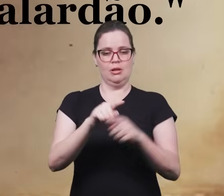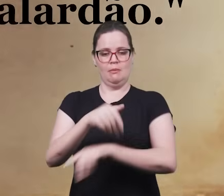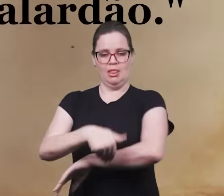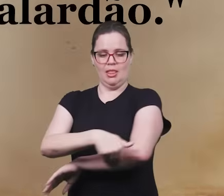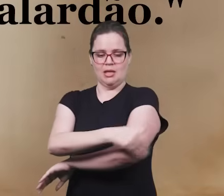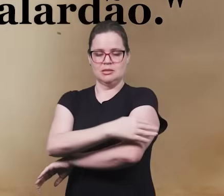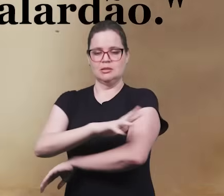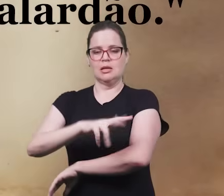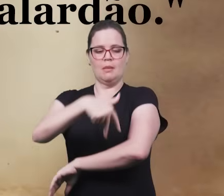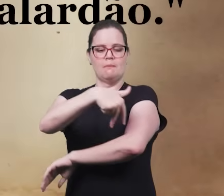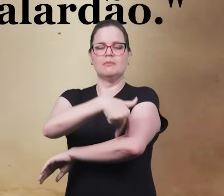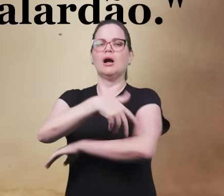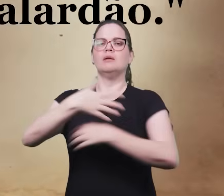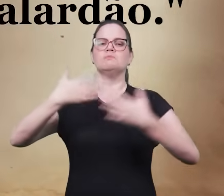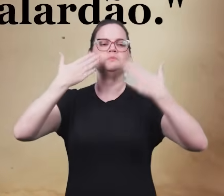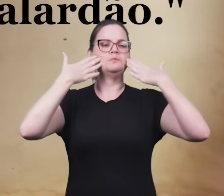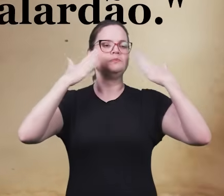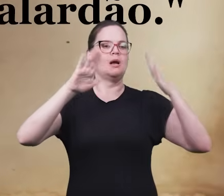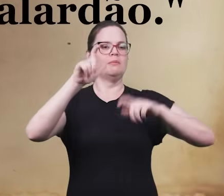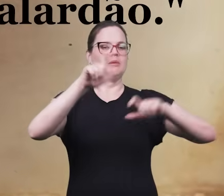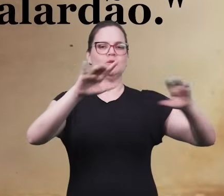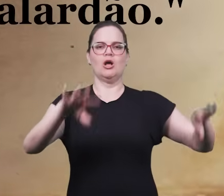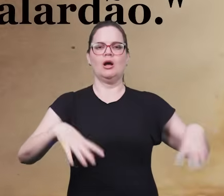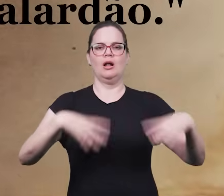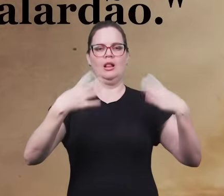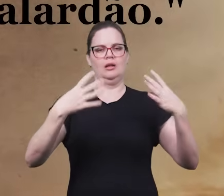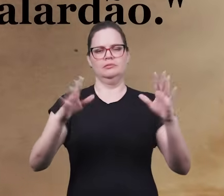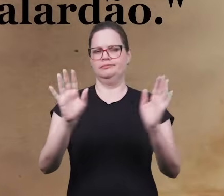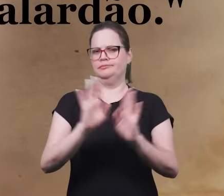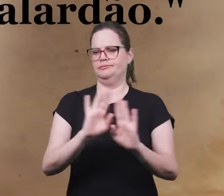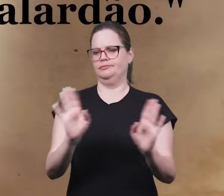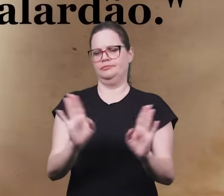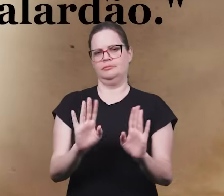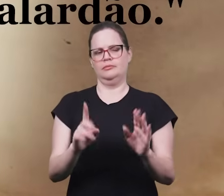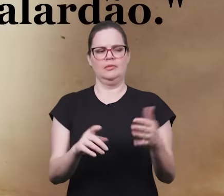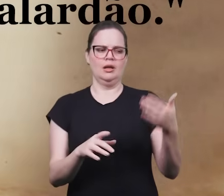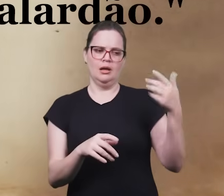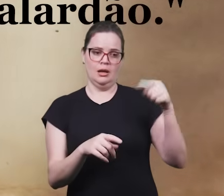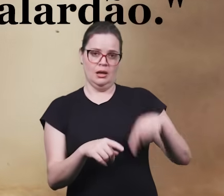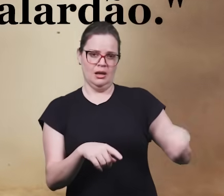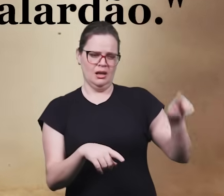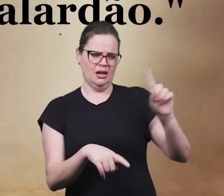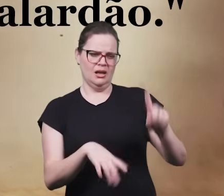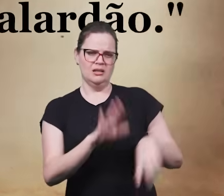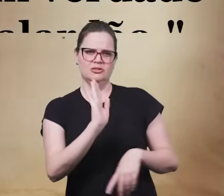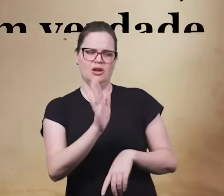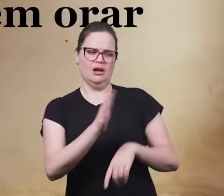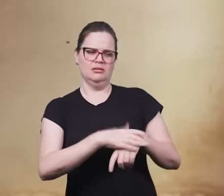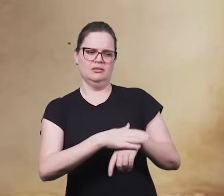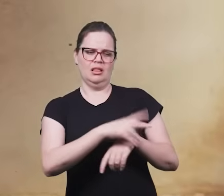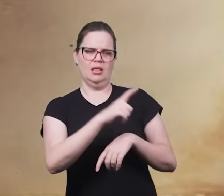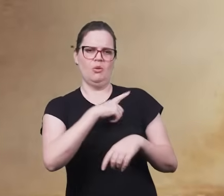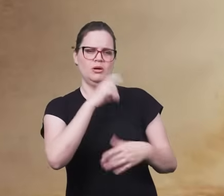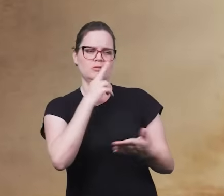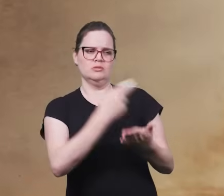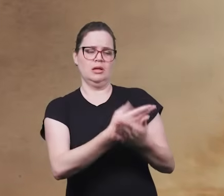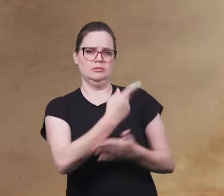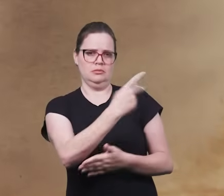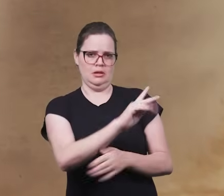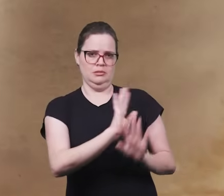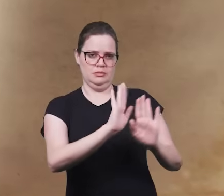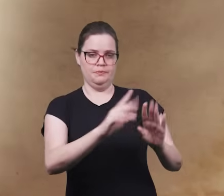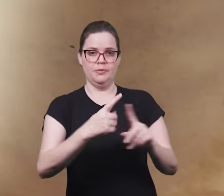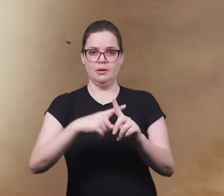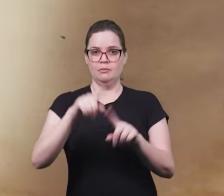serem vistos pelos homens. Em verdade, vos digo que já receberam o seu galardão. Mas tu,